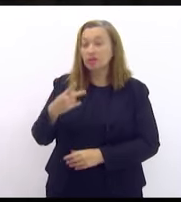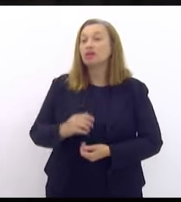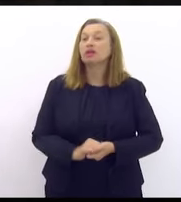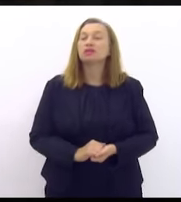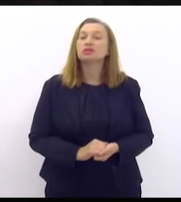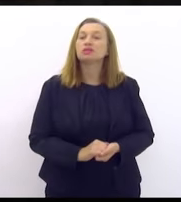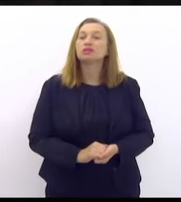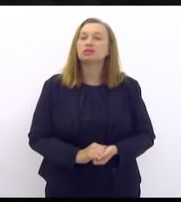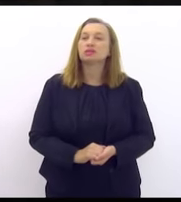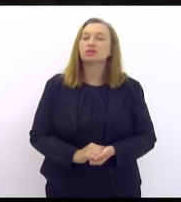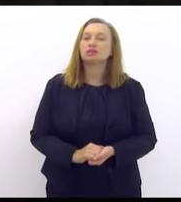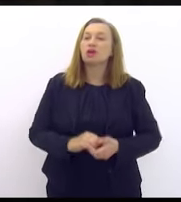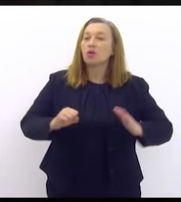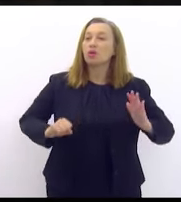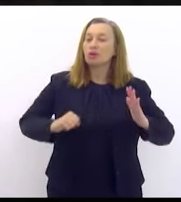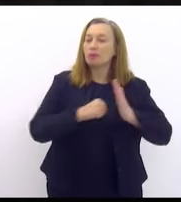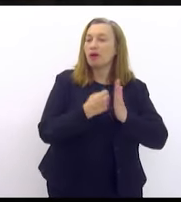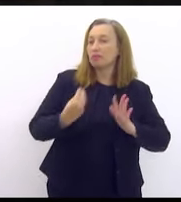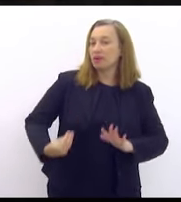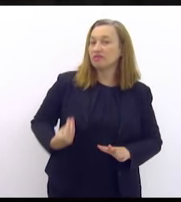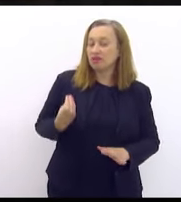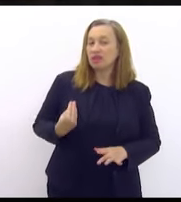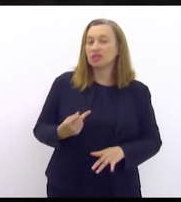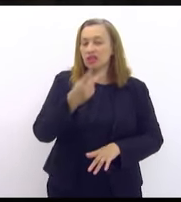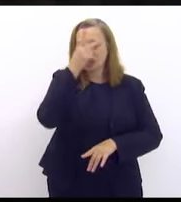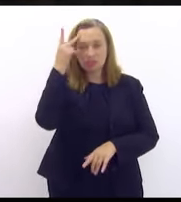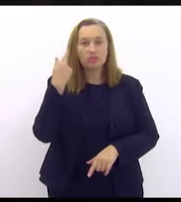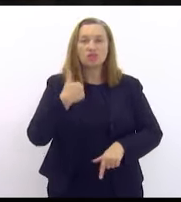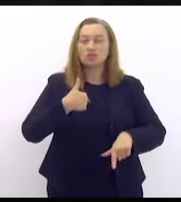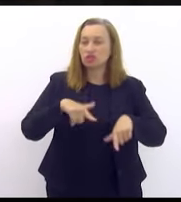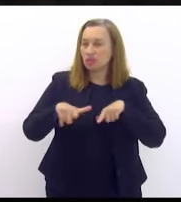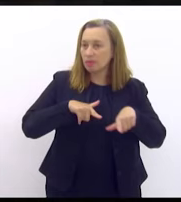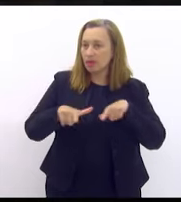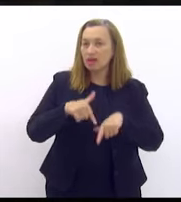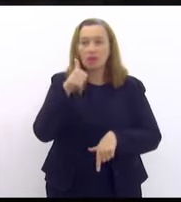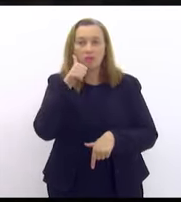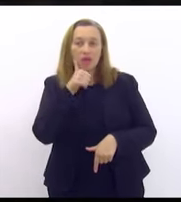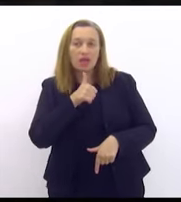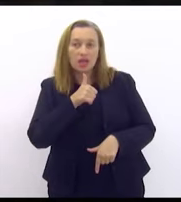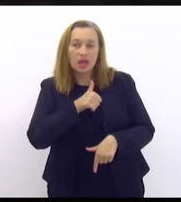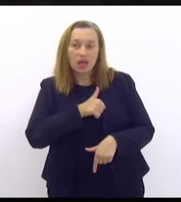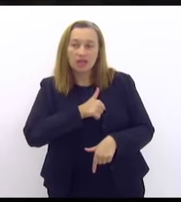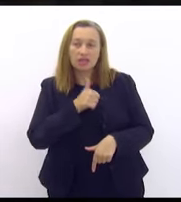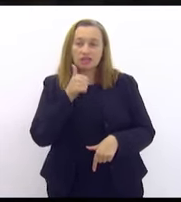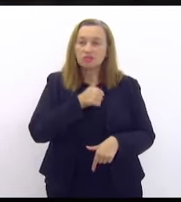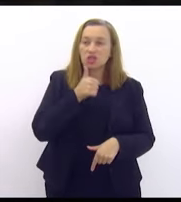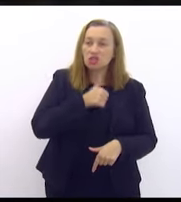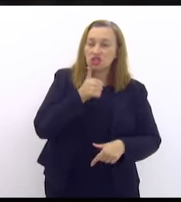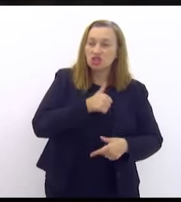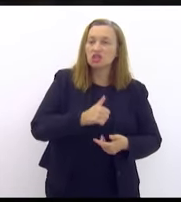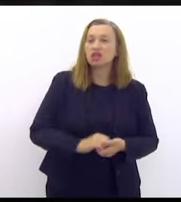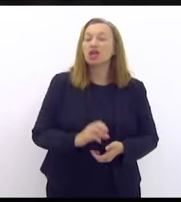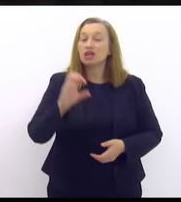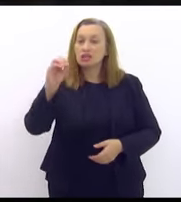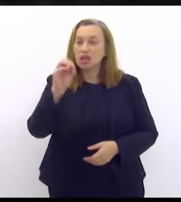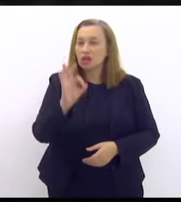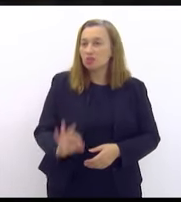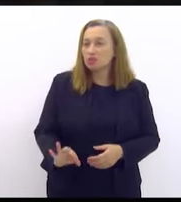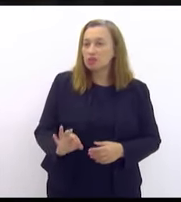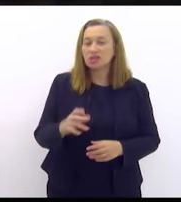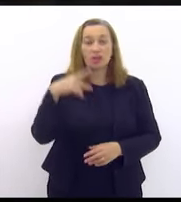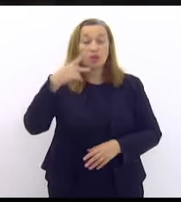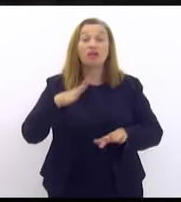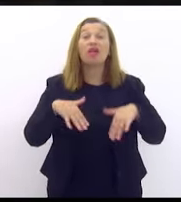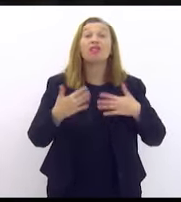que traz impacto para a vida da trabalhadora e das nossas meninas e mulheres, e coloca em 0% essa política,